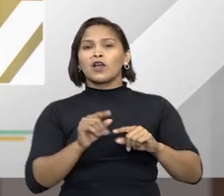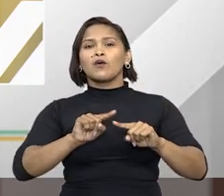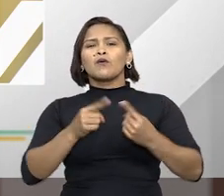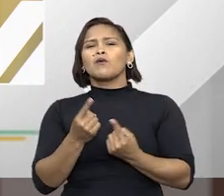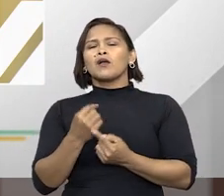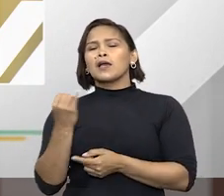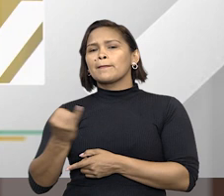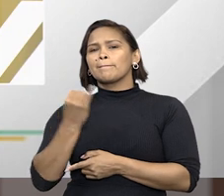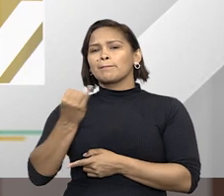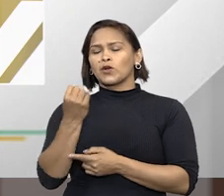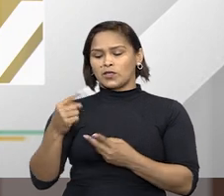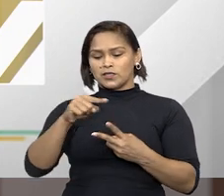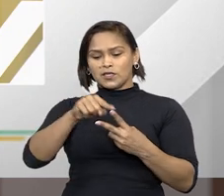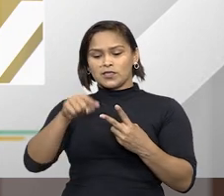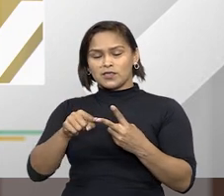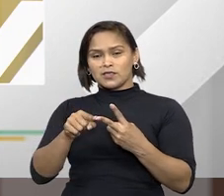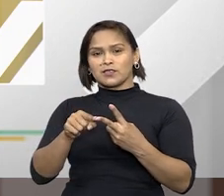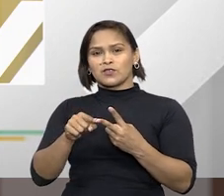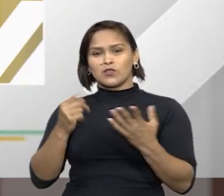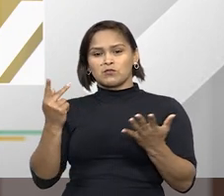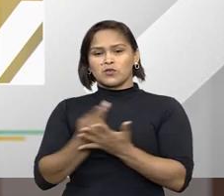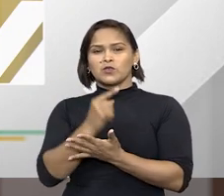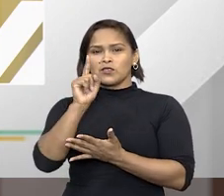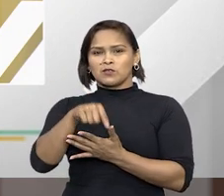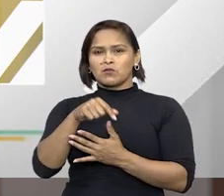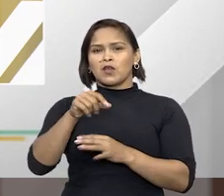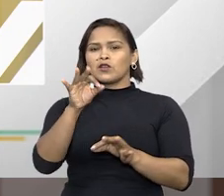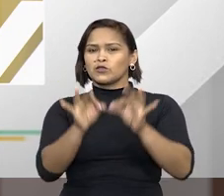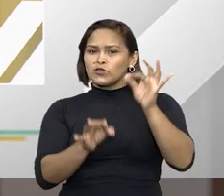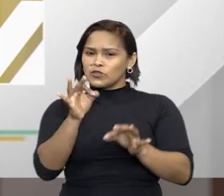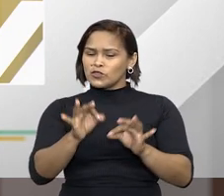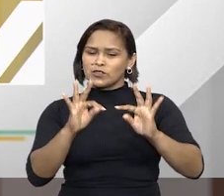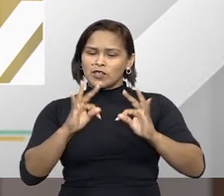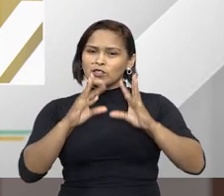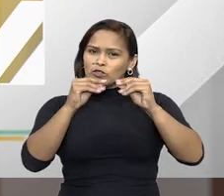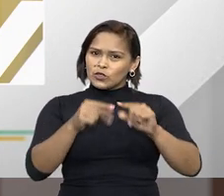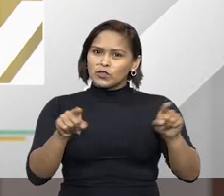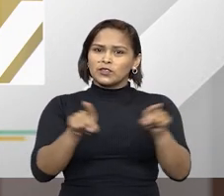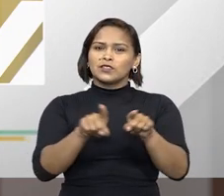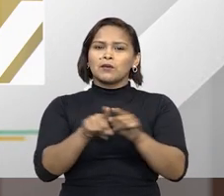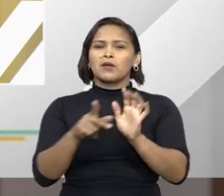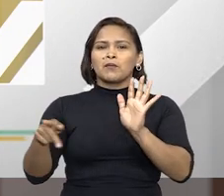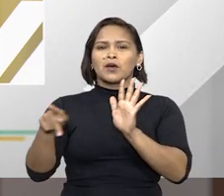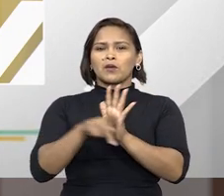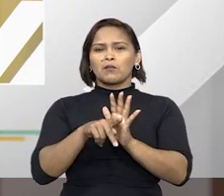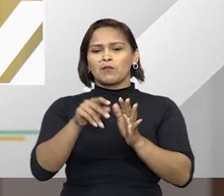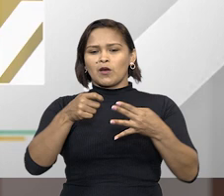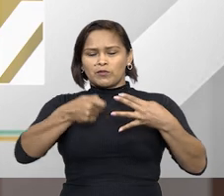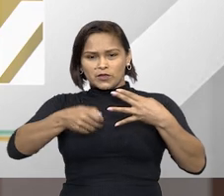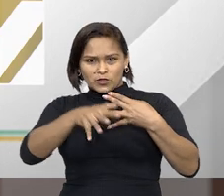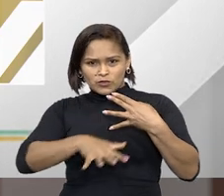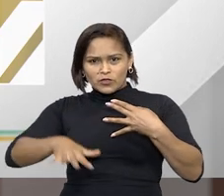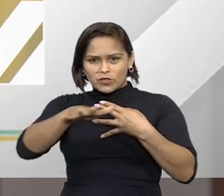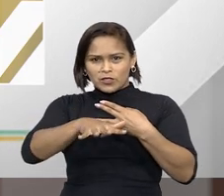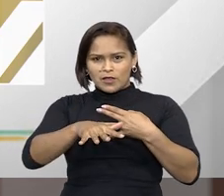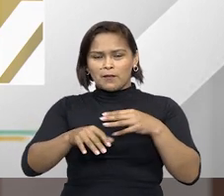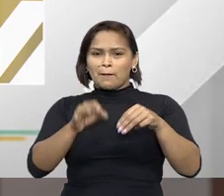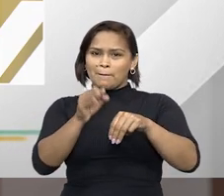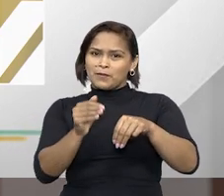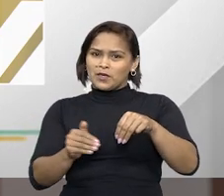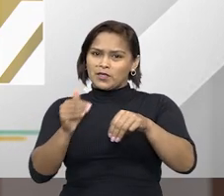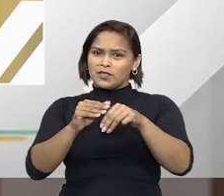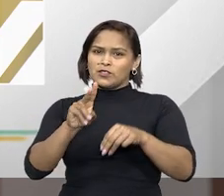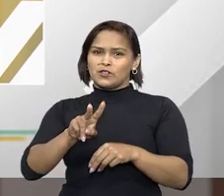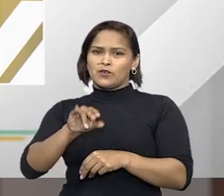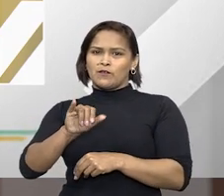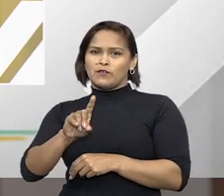dois procedimentos para o judiciário de um modo geral e também para o próprio jurisdicionado? Ministro Edson Vidigal, por favor, pode